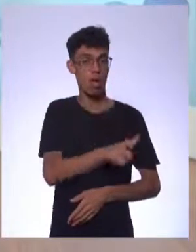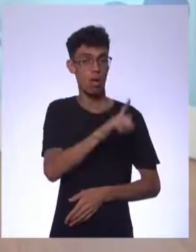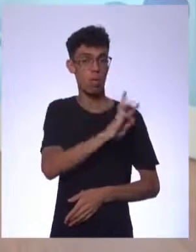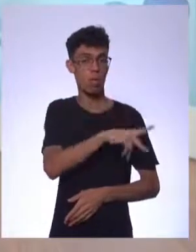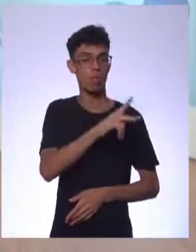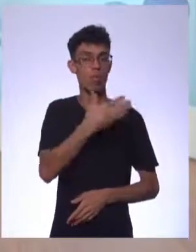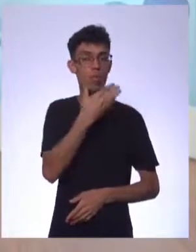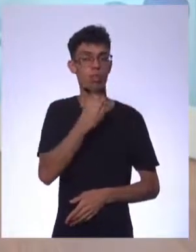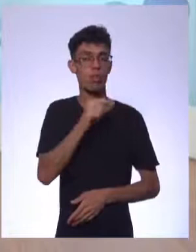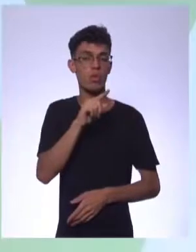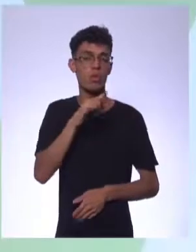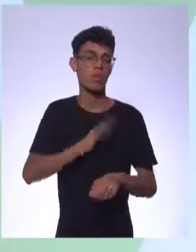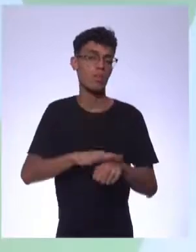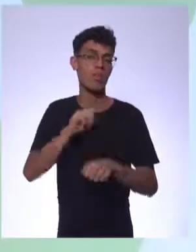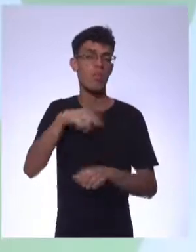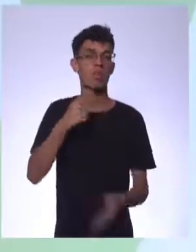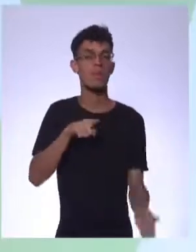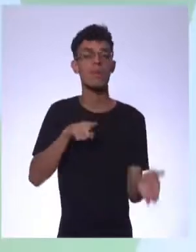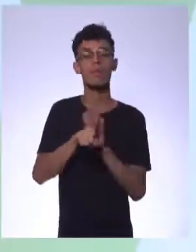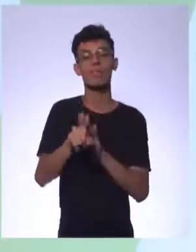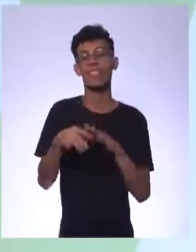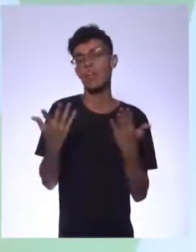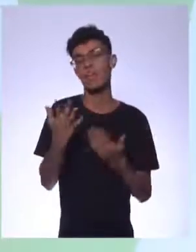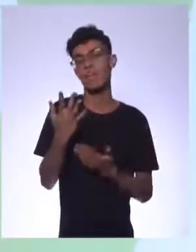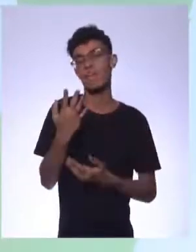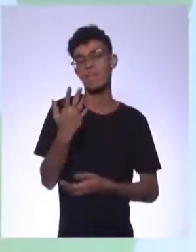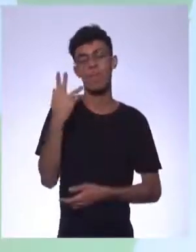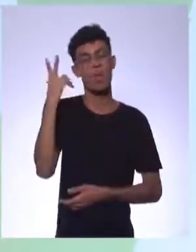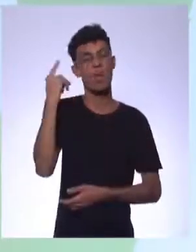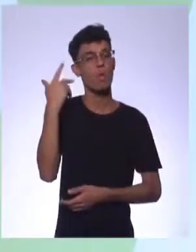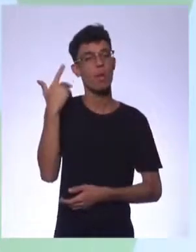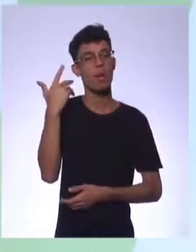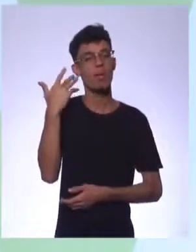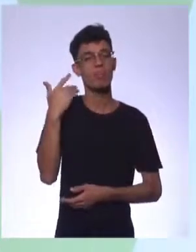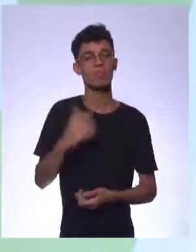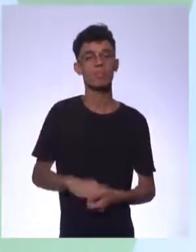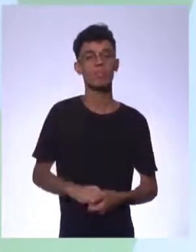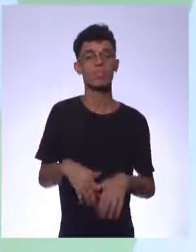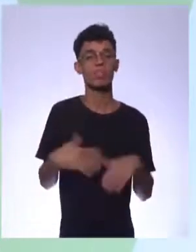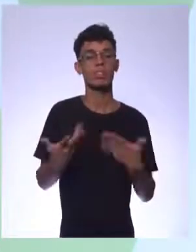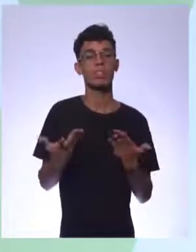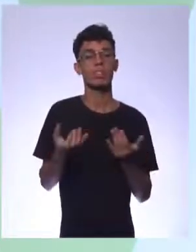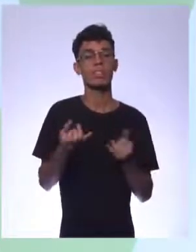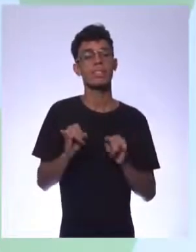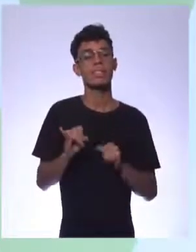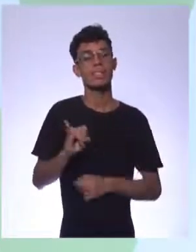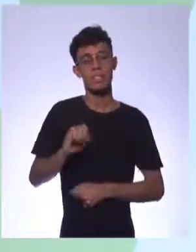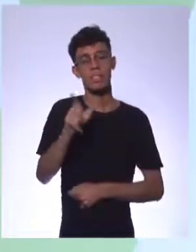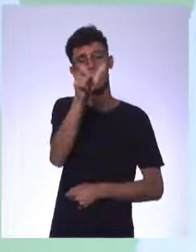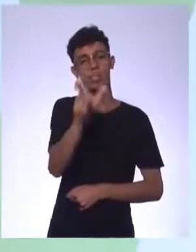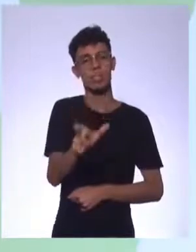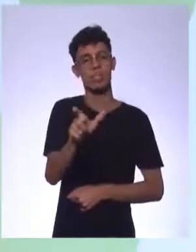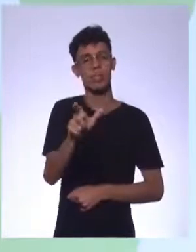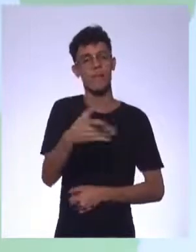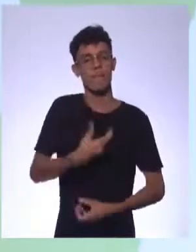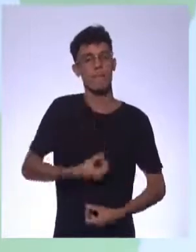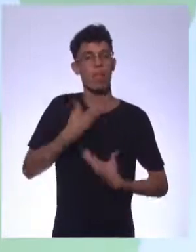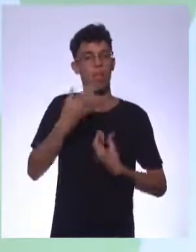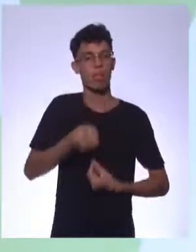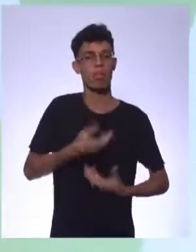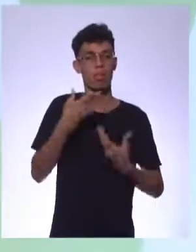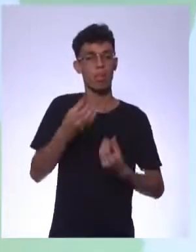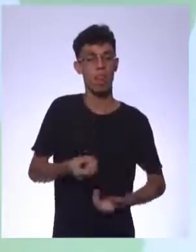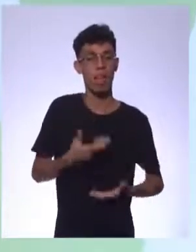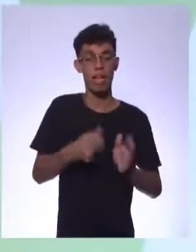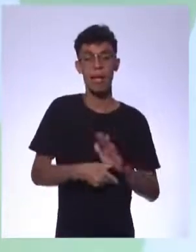ao vivo do ano. O que meu pensamento é, se você sempre fala, sempre você se posiciona antes